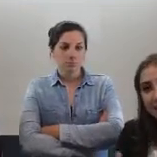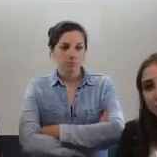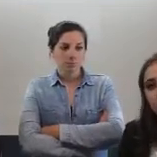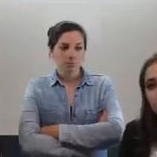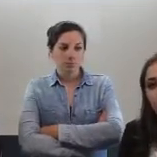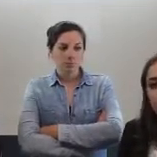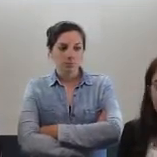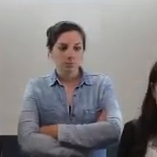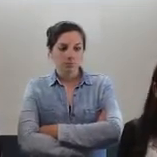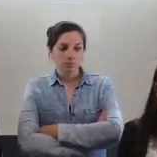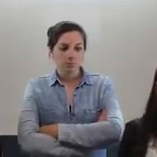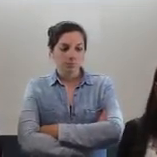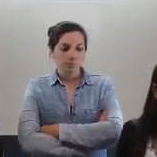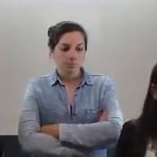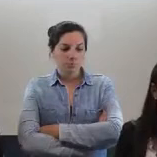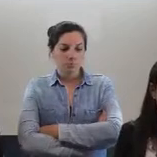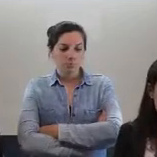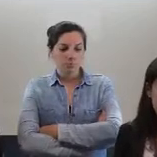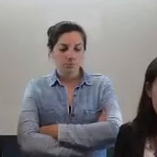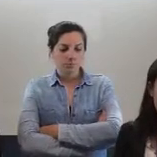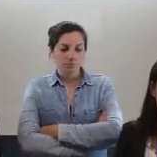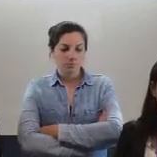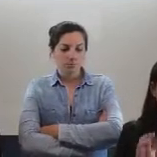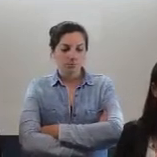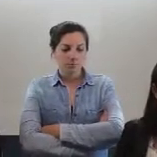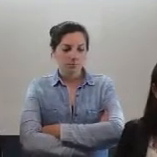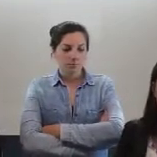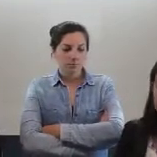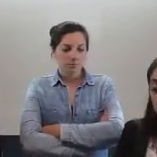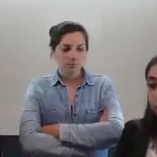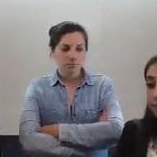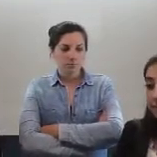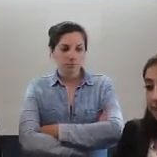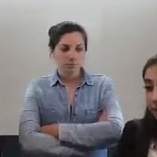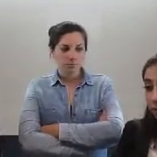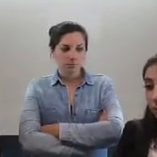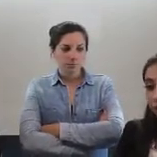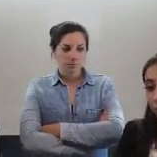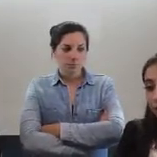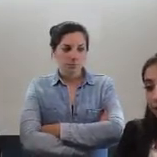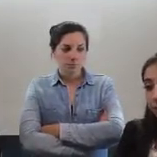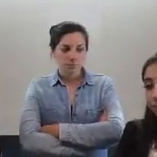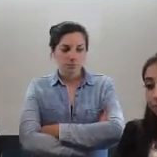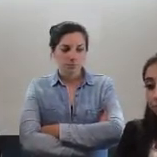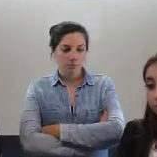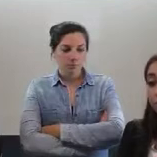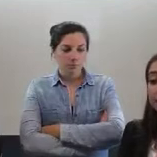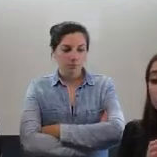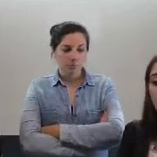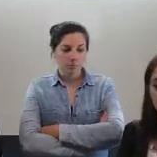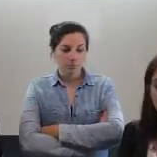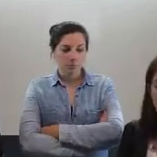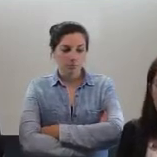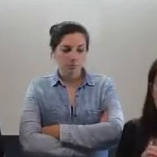mujeres, que é em espanhol. Então, ele tem essa função também. E a gente tem também o terceiro operador booleano,